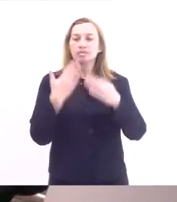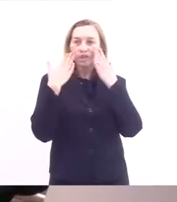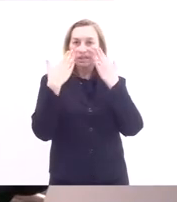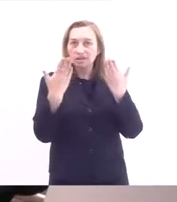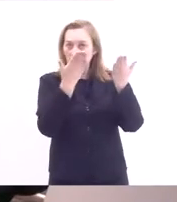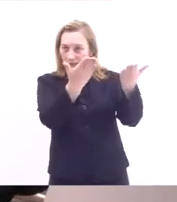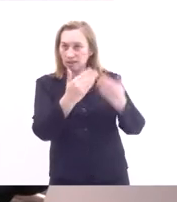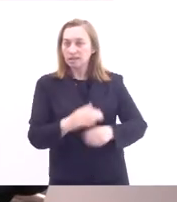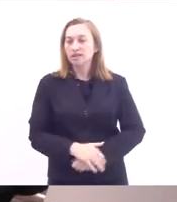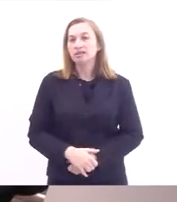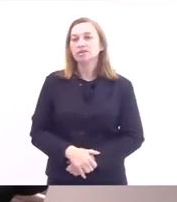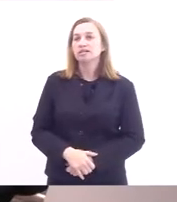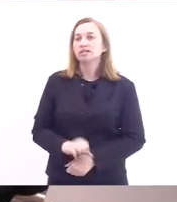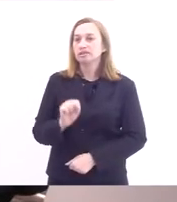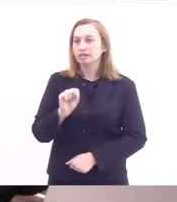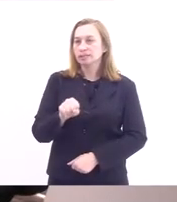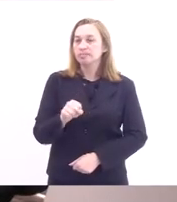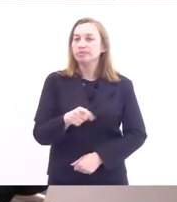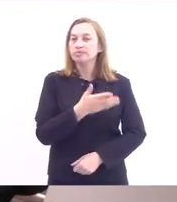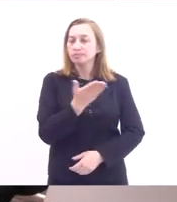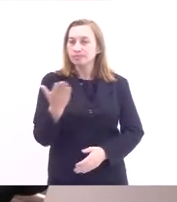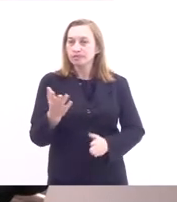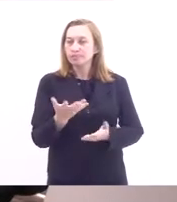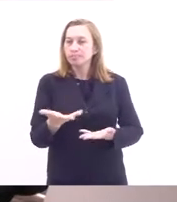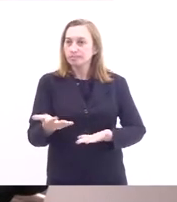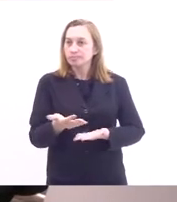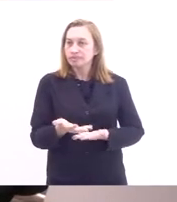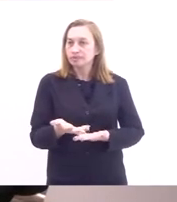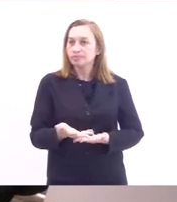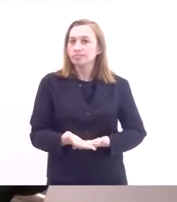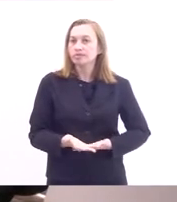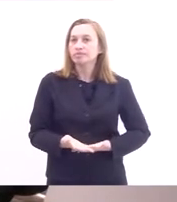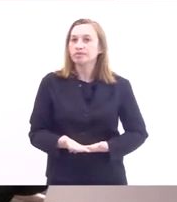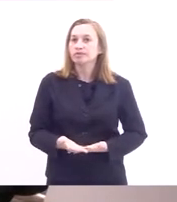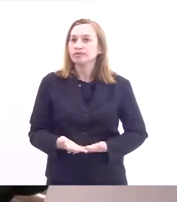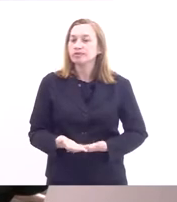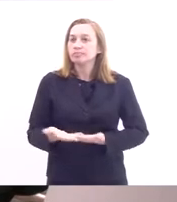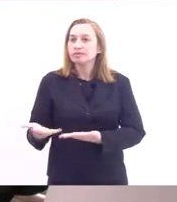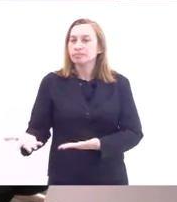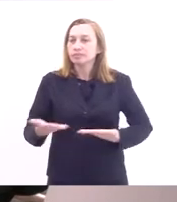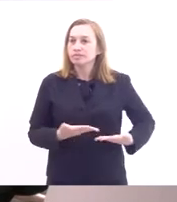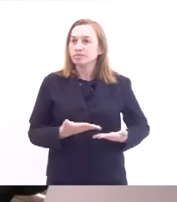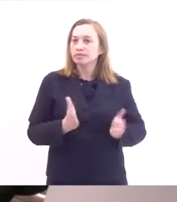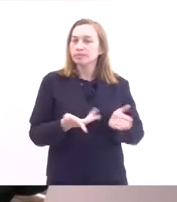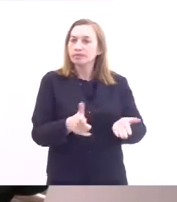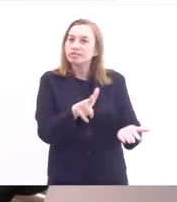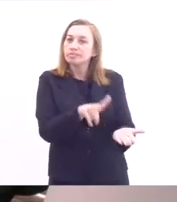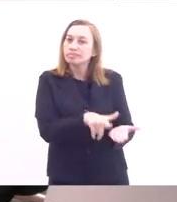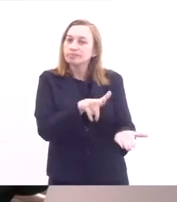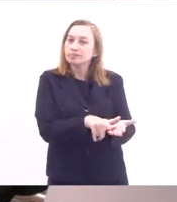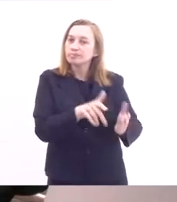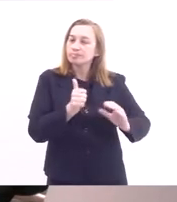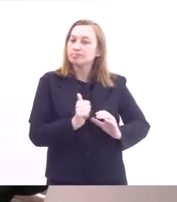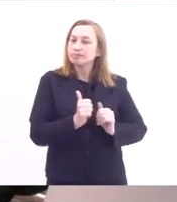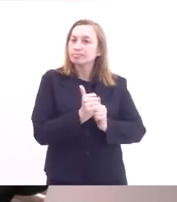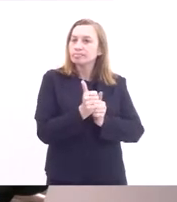apresentado, né? Que agora vocês estão recebendo agora. Só, acabou de receber em papel para poder